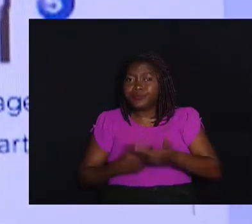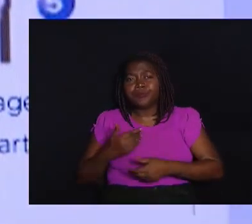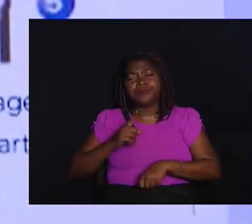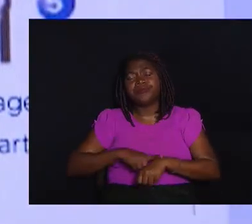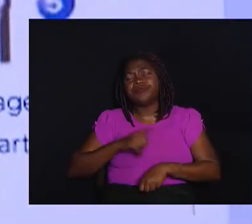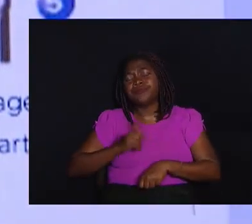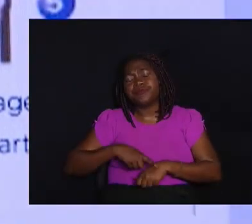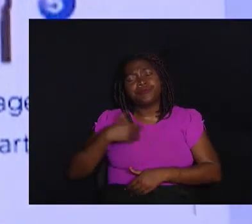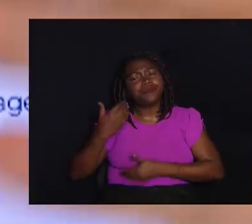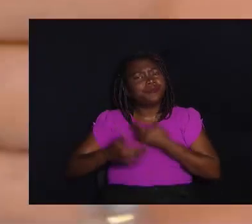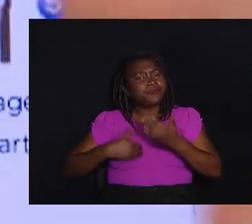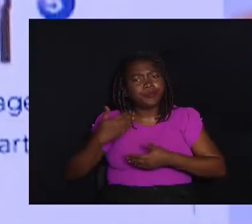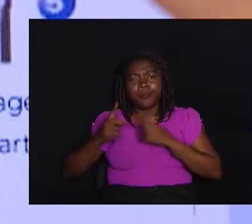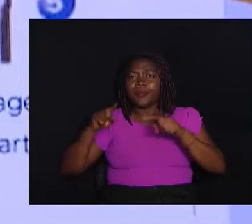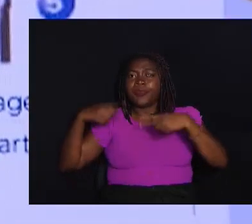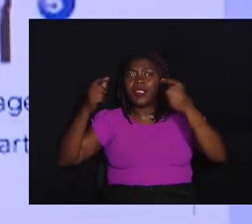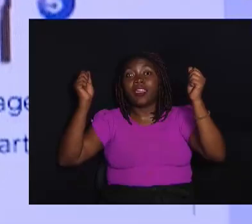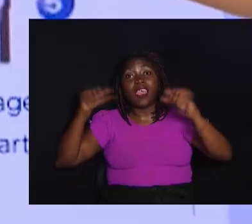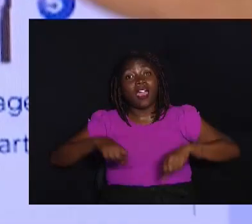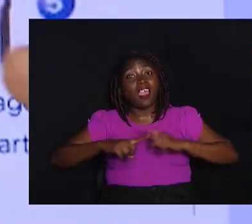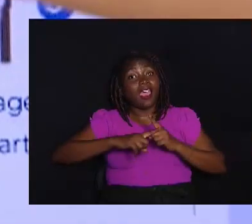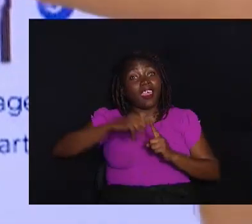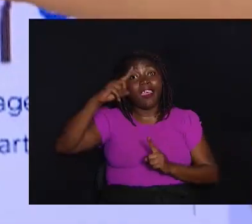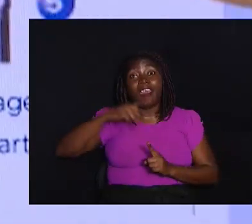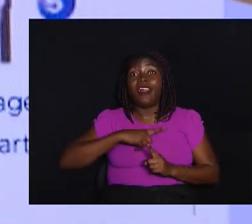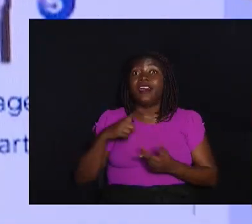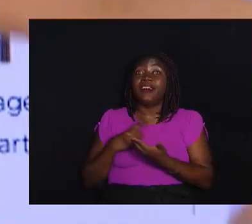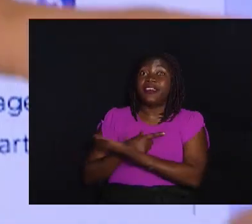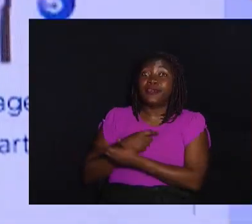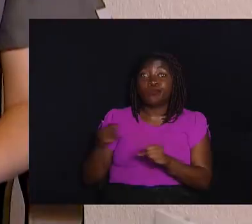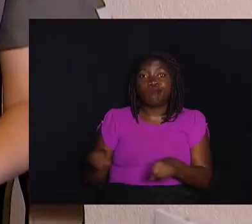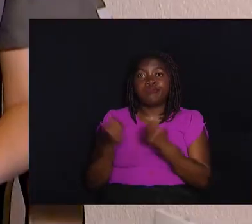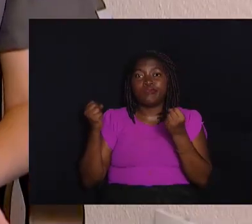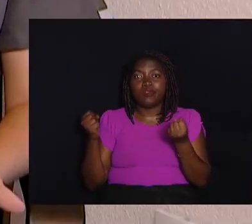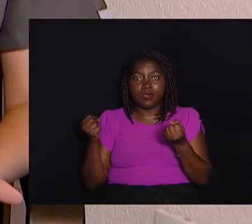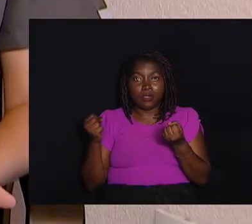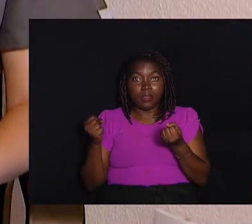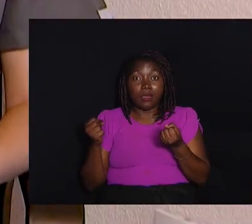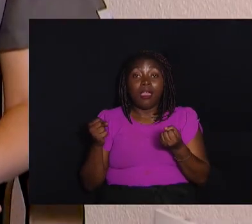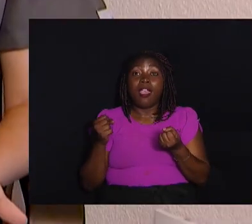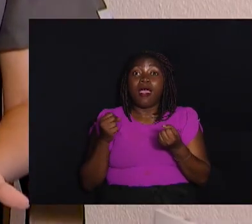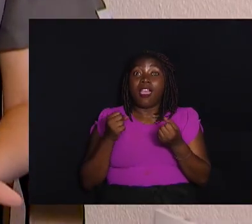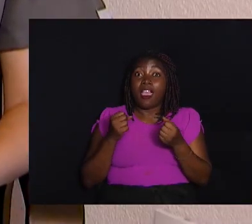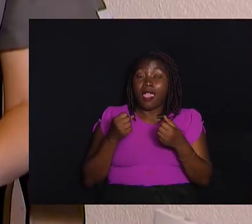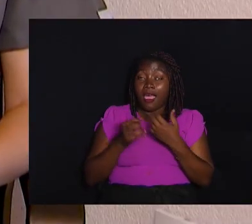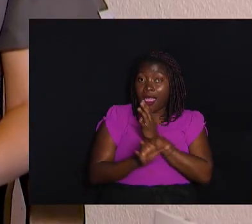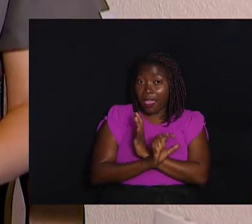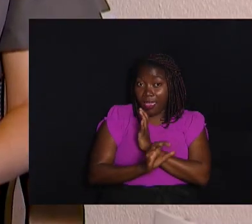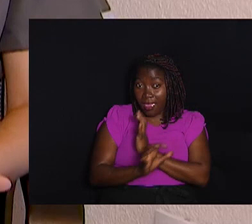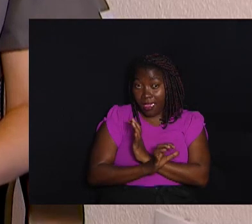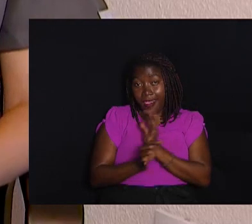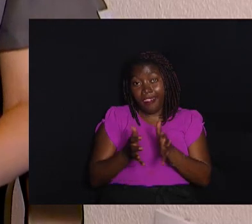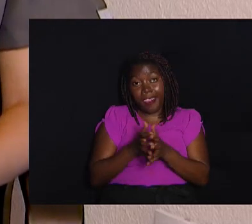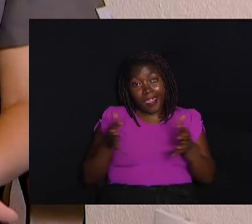passando, piorando, né, o grau, a gente tem a destruição da cartilagem. A osteoartrite, a gente engloba também